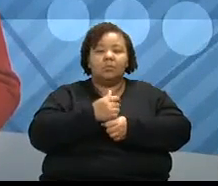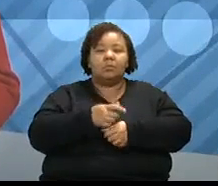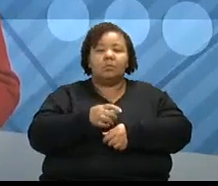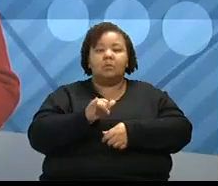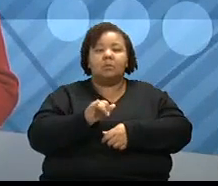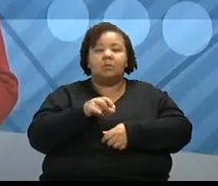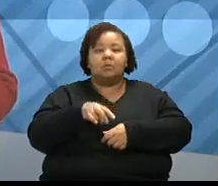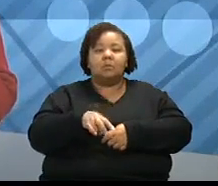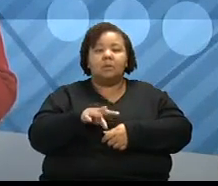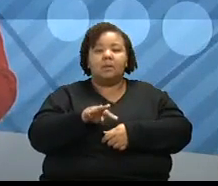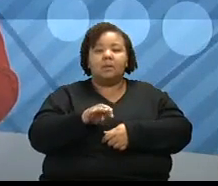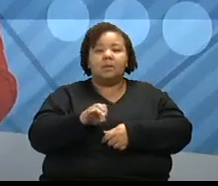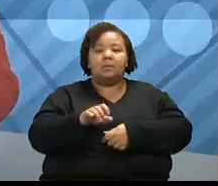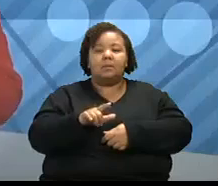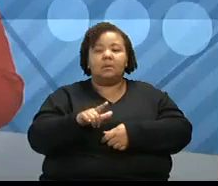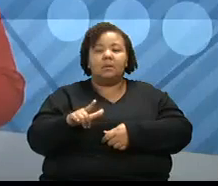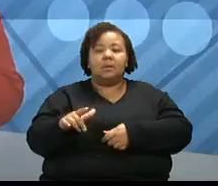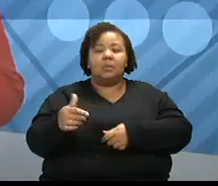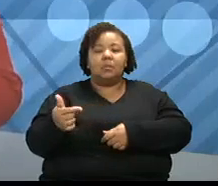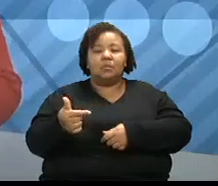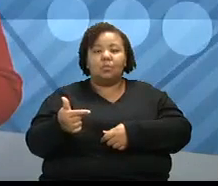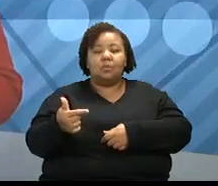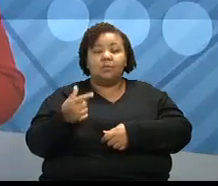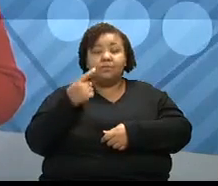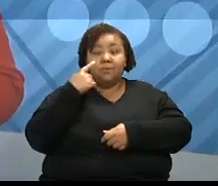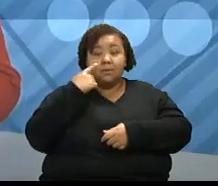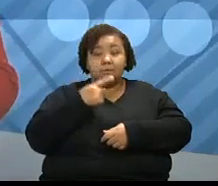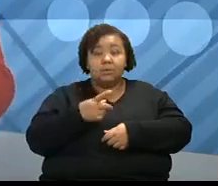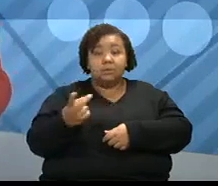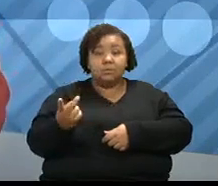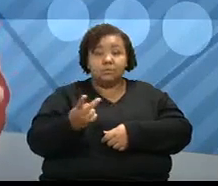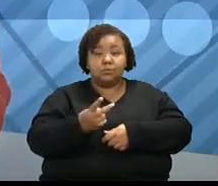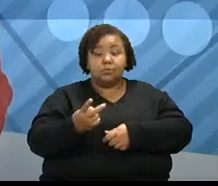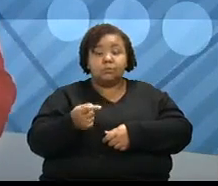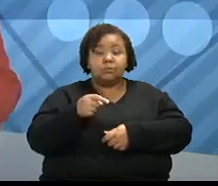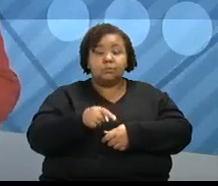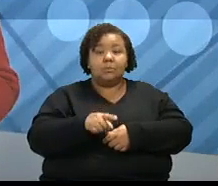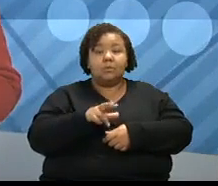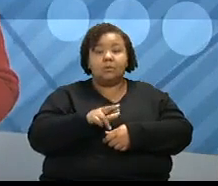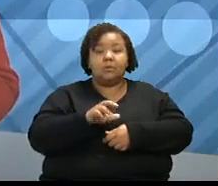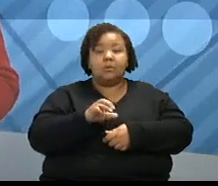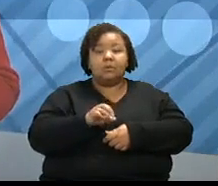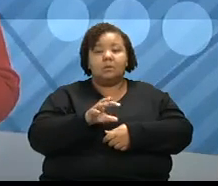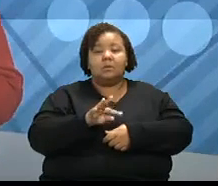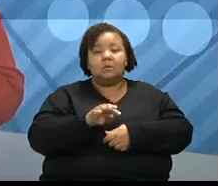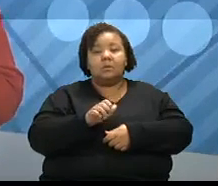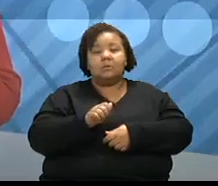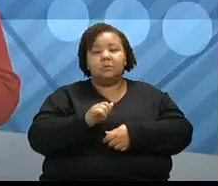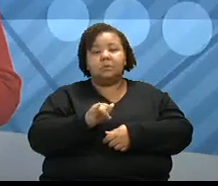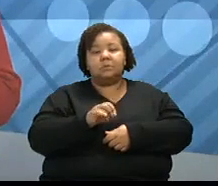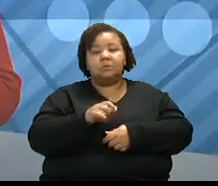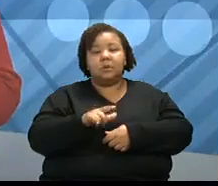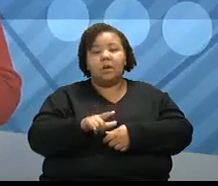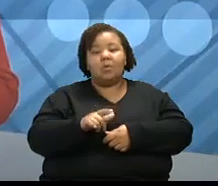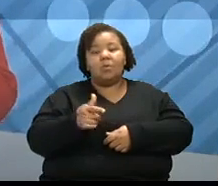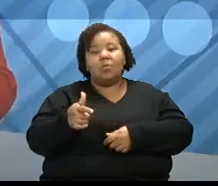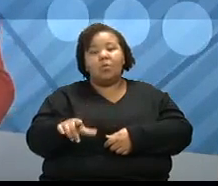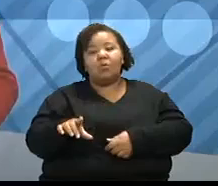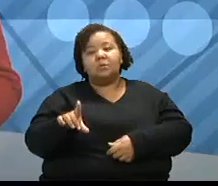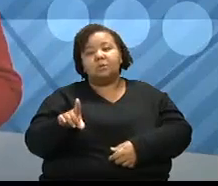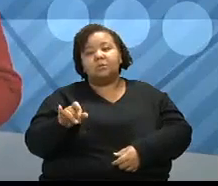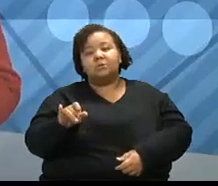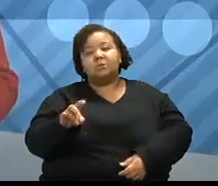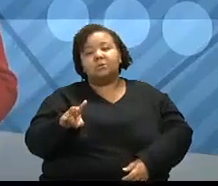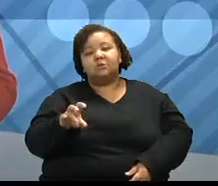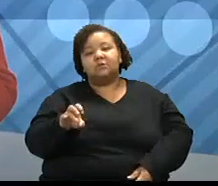integrais duplas. E nós vimos duas formas vetoriais, uma que envolvia rotacional e uma que envolvia divergente. Nós vamos